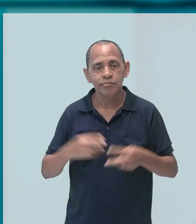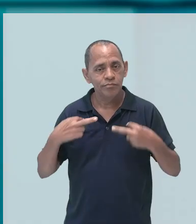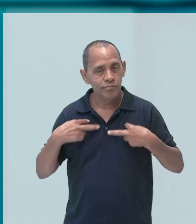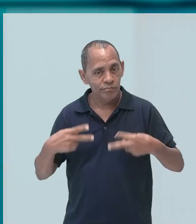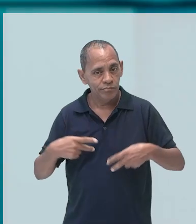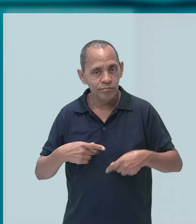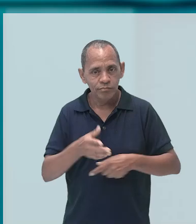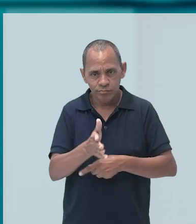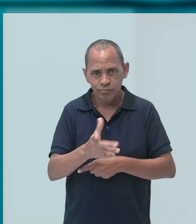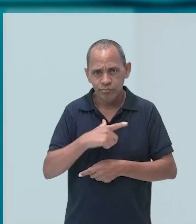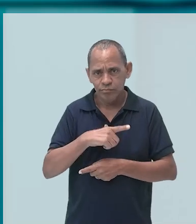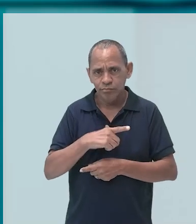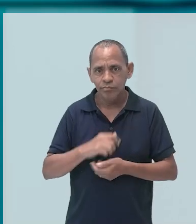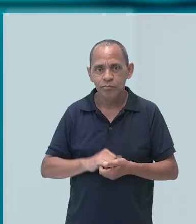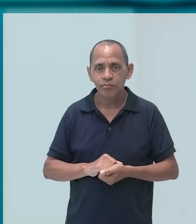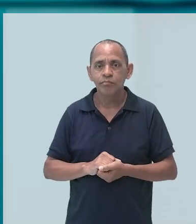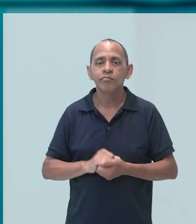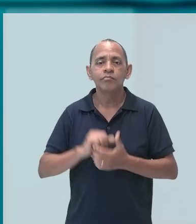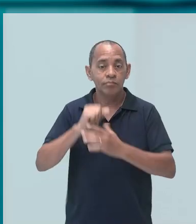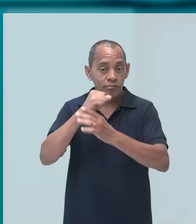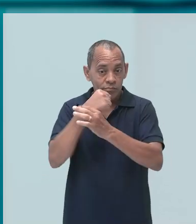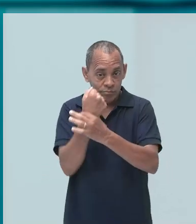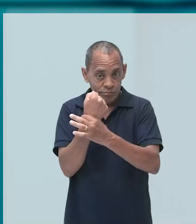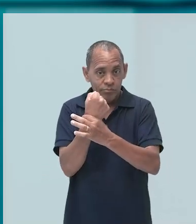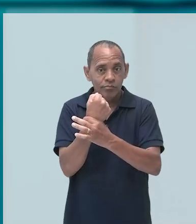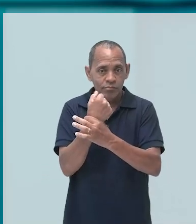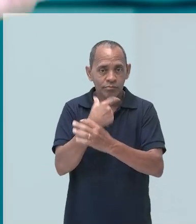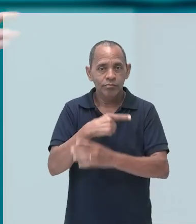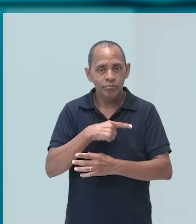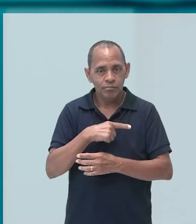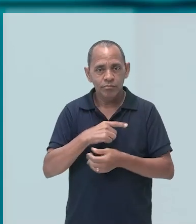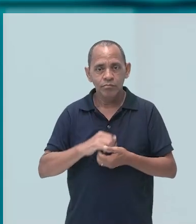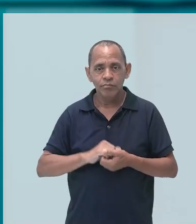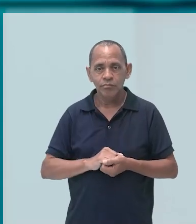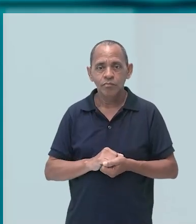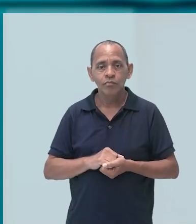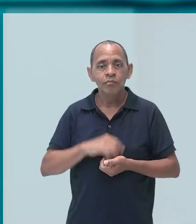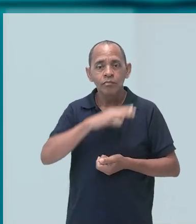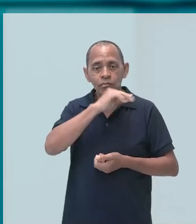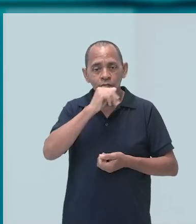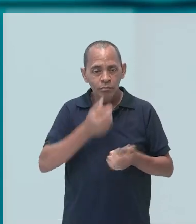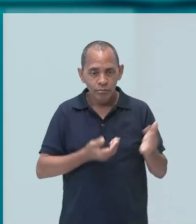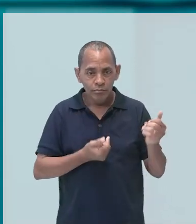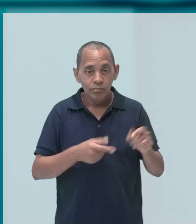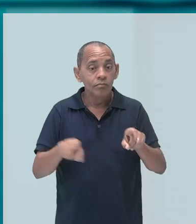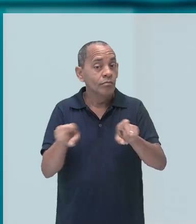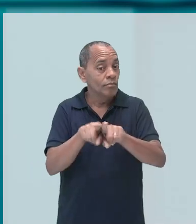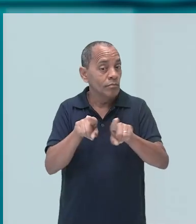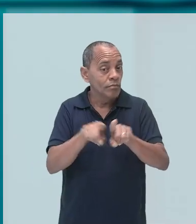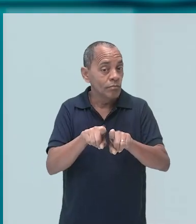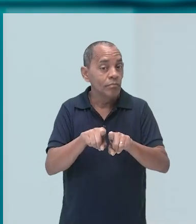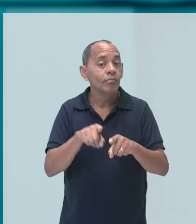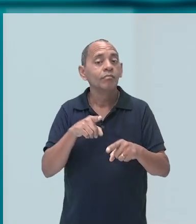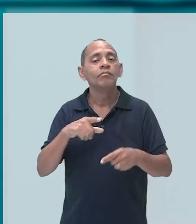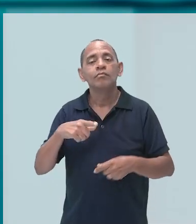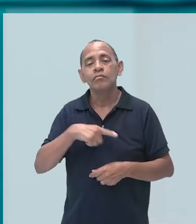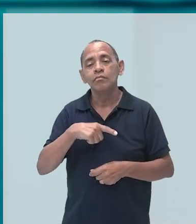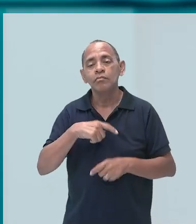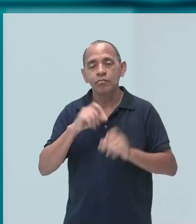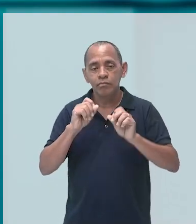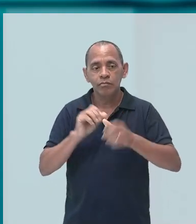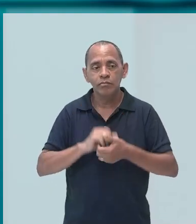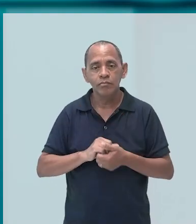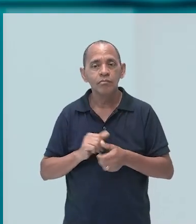os seres humanos já têm, que já são resguardados a todos os seres humanos, crianças e adolescentes têm o